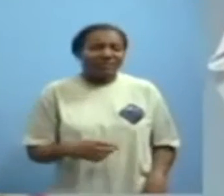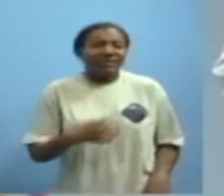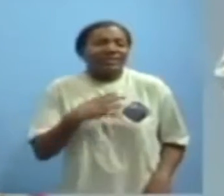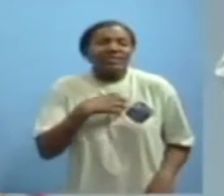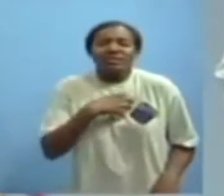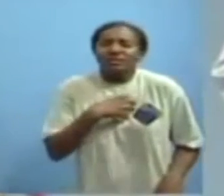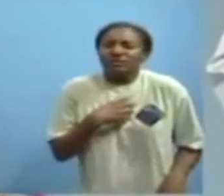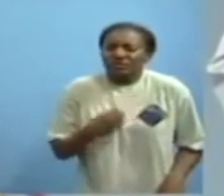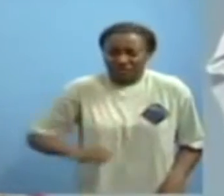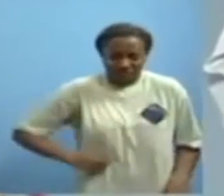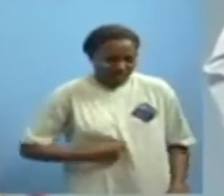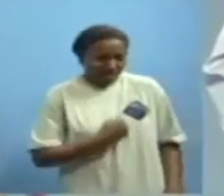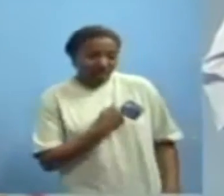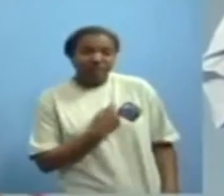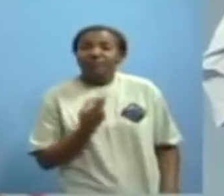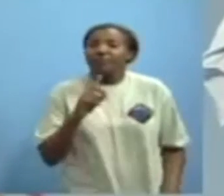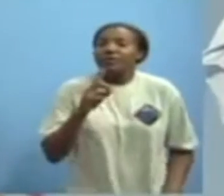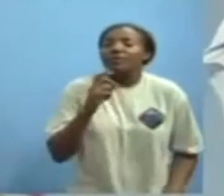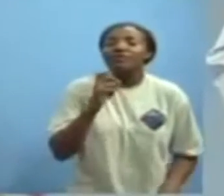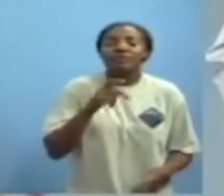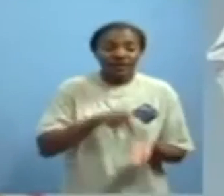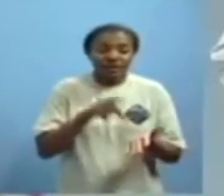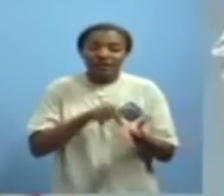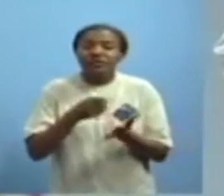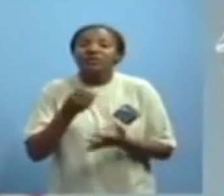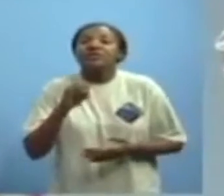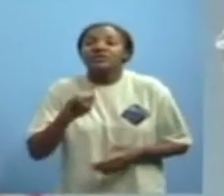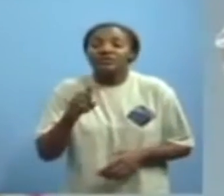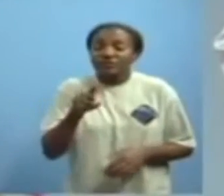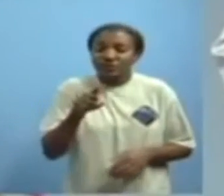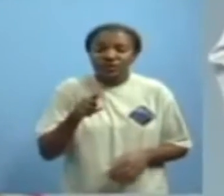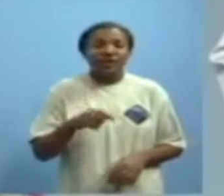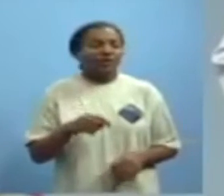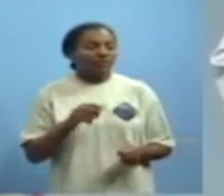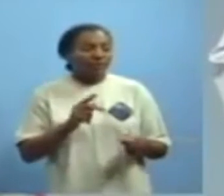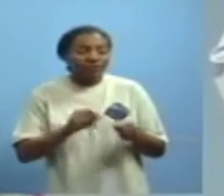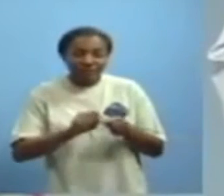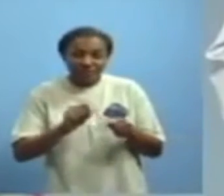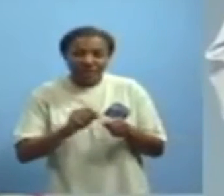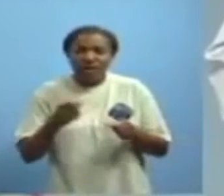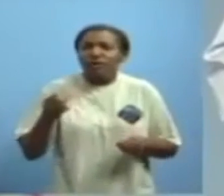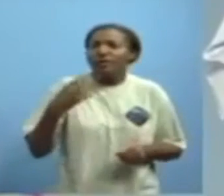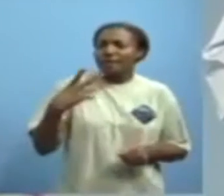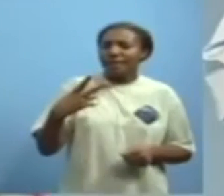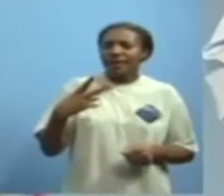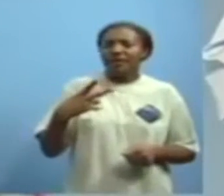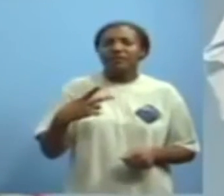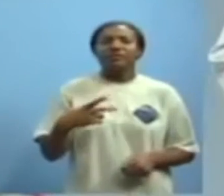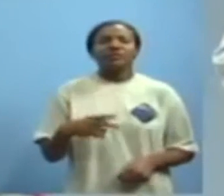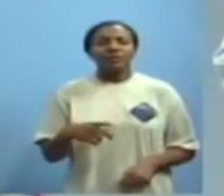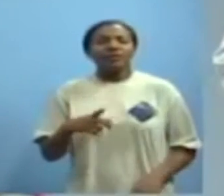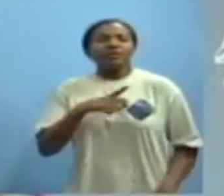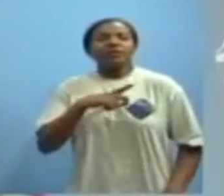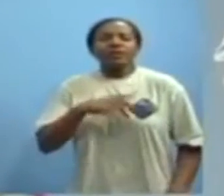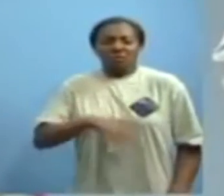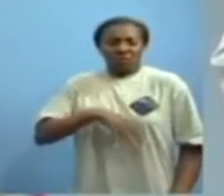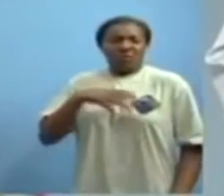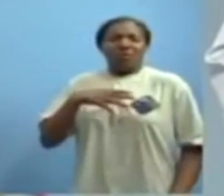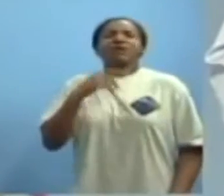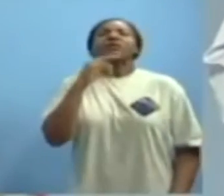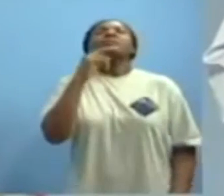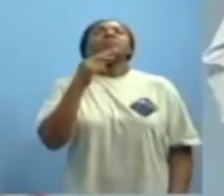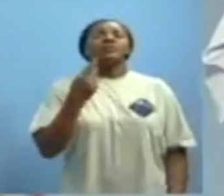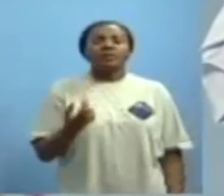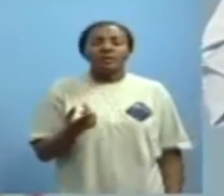Não é verdade que se fizeres o bem, andarás de cabeça erguida? E se fizeres o